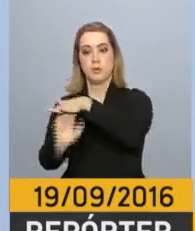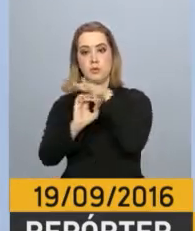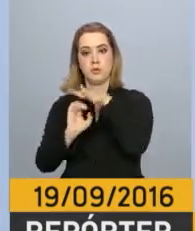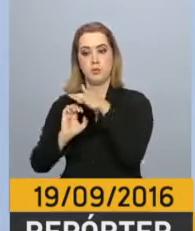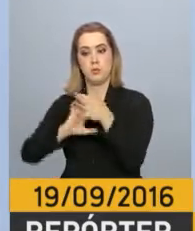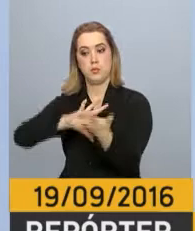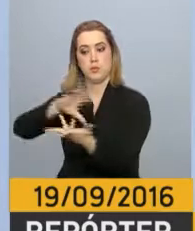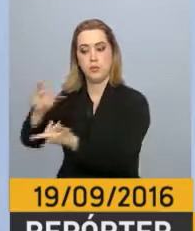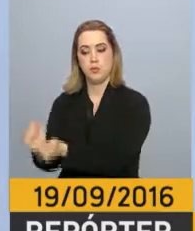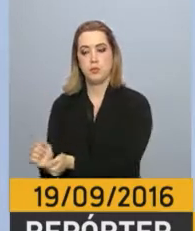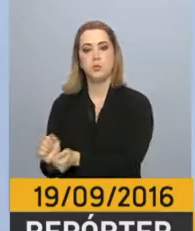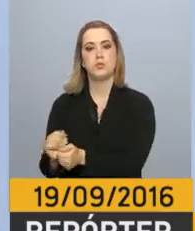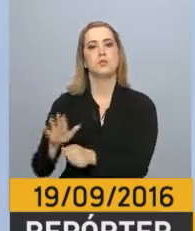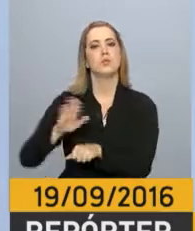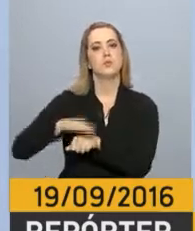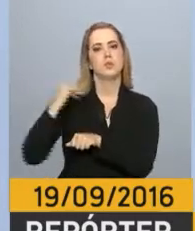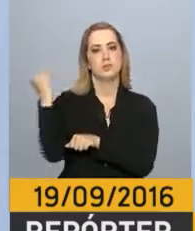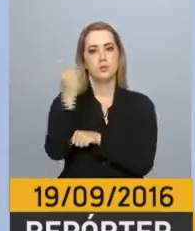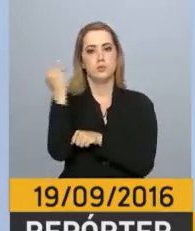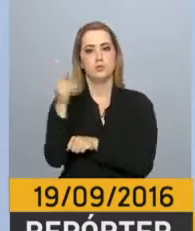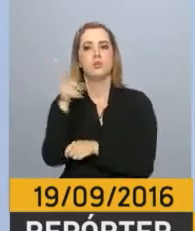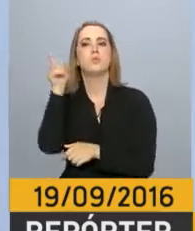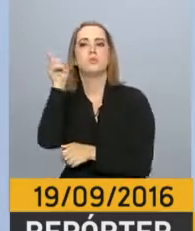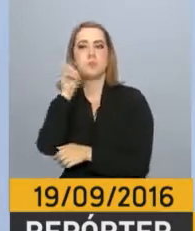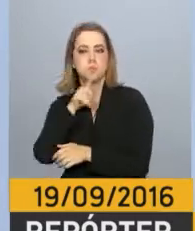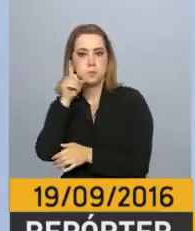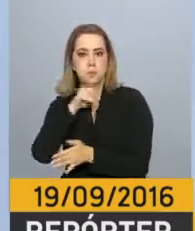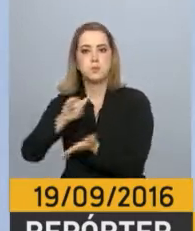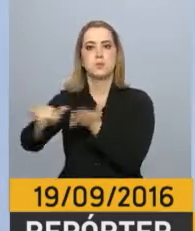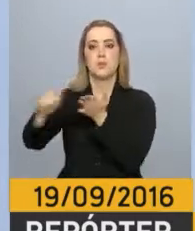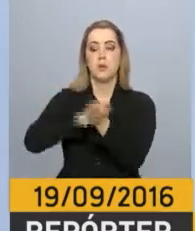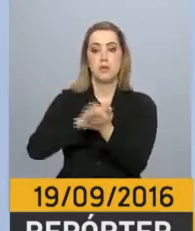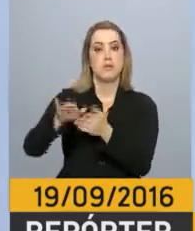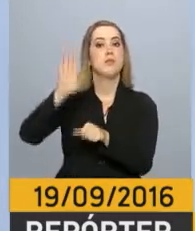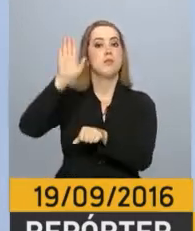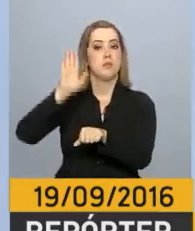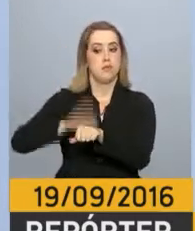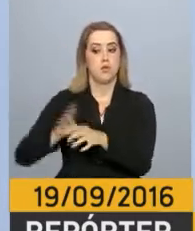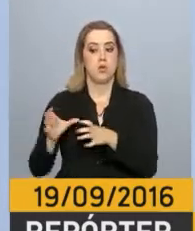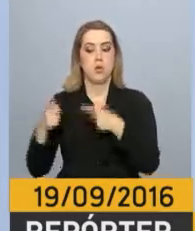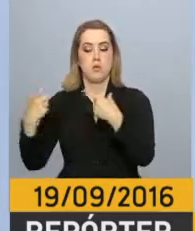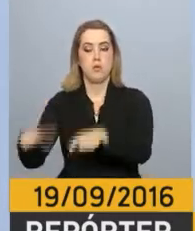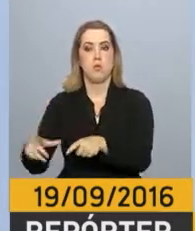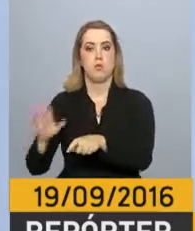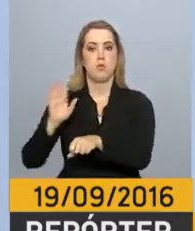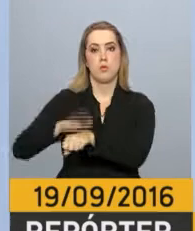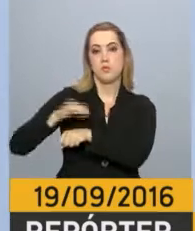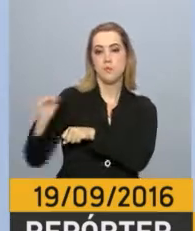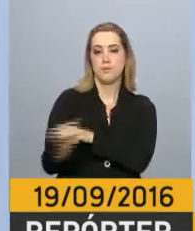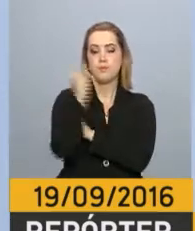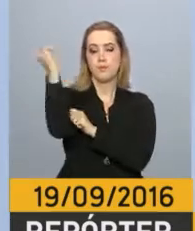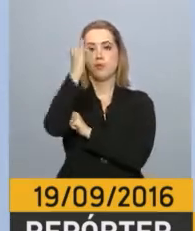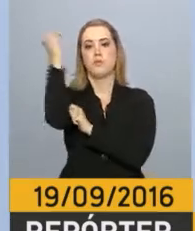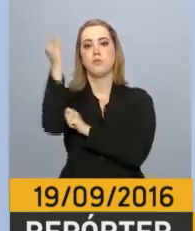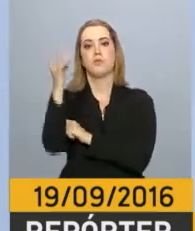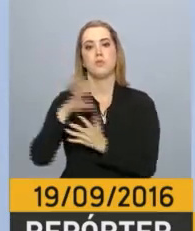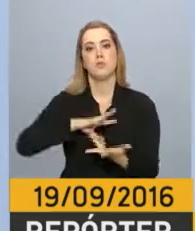mundo. E os Estados Unidos é o mercado mais importante do mundo. O Brasil vivia um